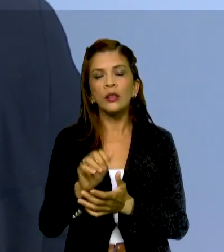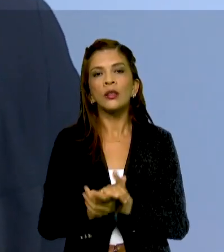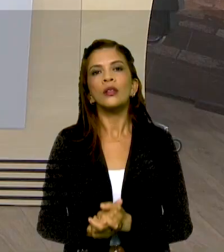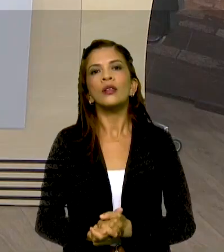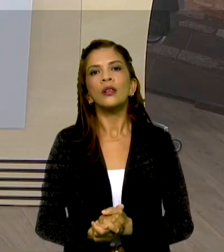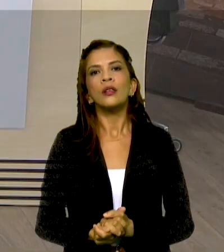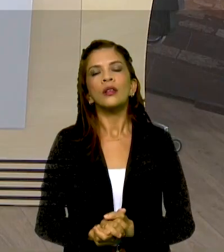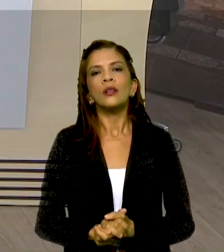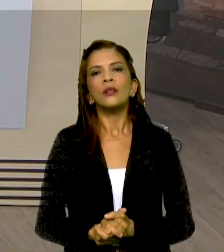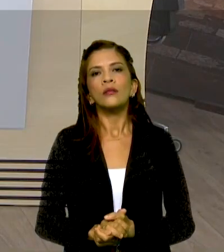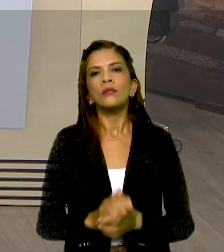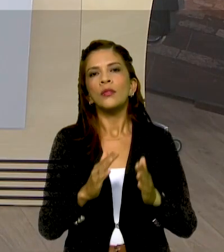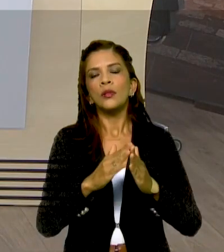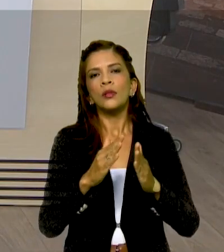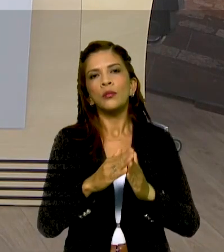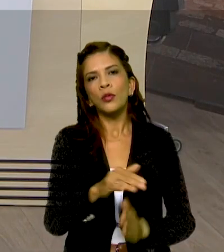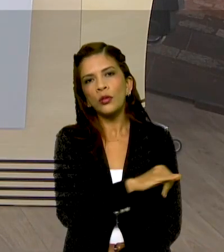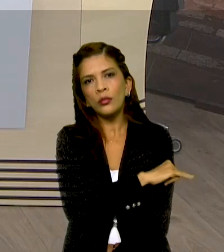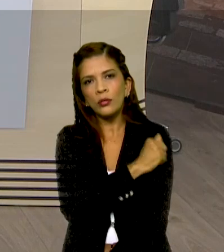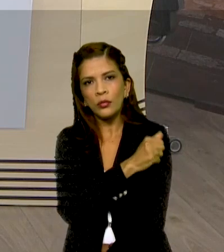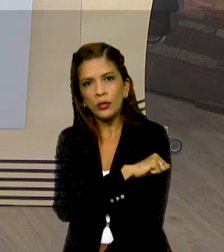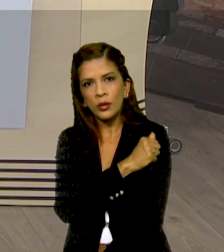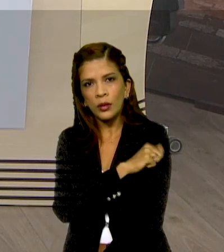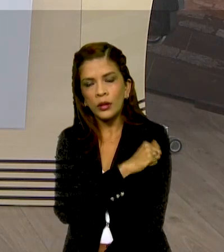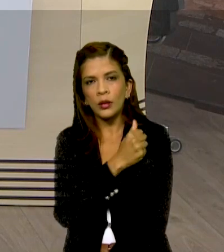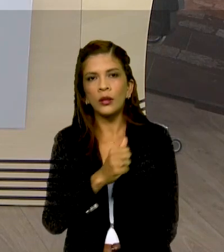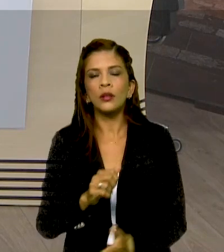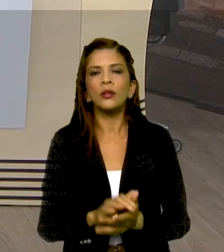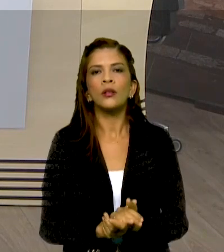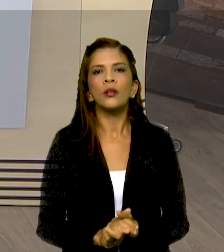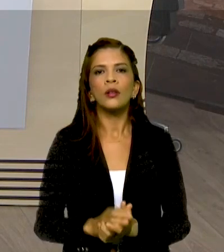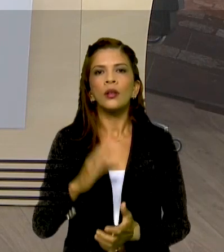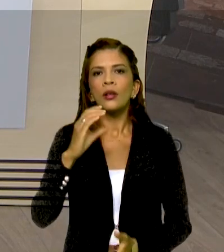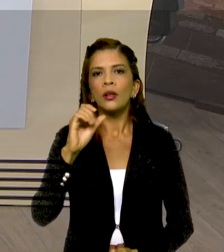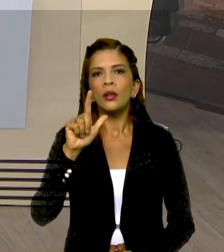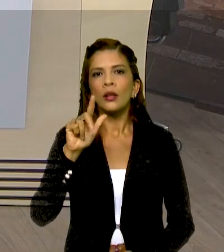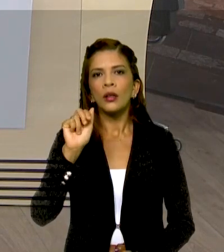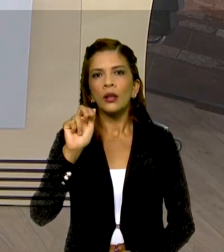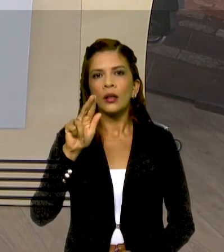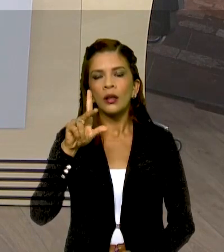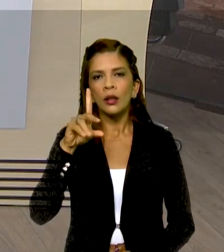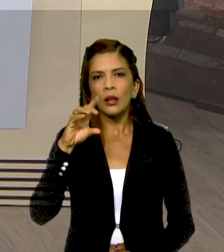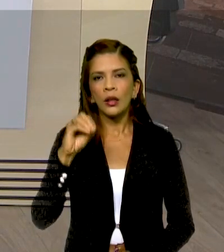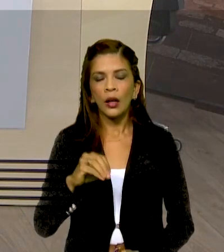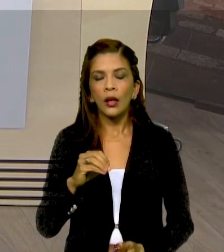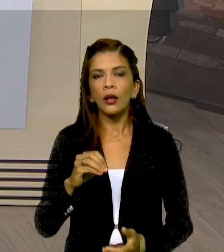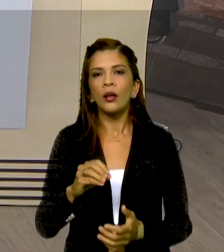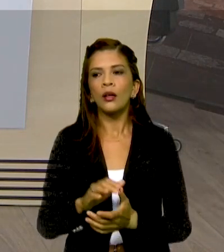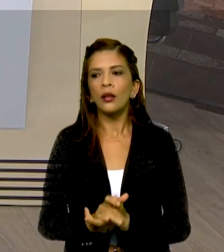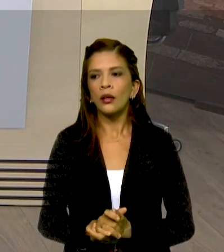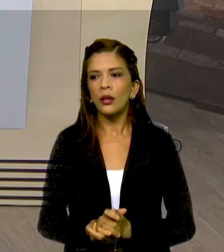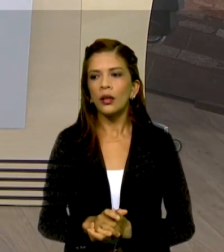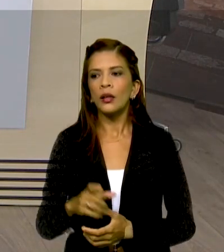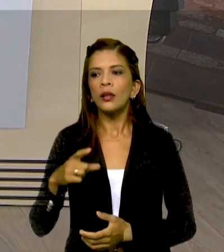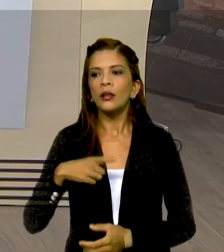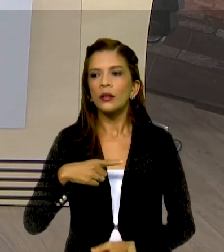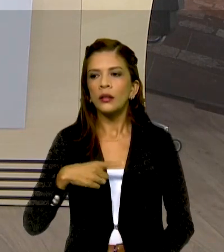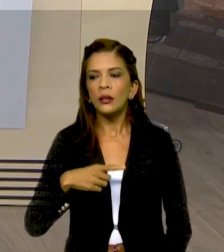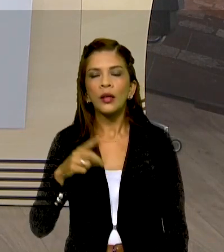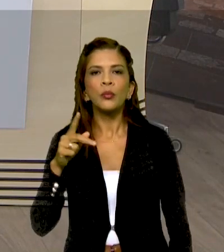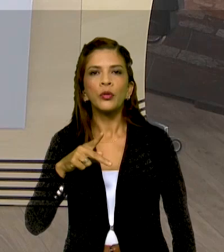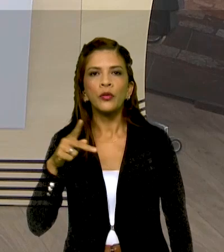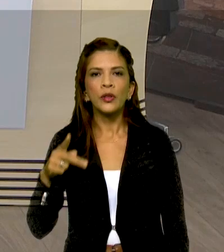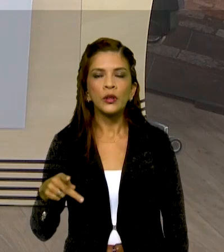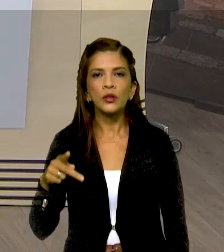muitos anos. Tem o professor Cláudio Mourão, que pesquisa literatura em língua de sinais. Tem os nossos professores aqui do Maranhão, né? O professor